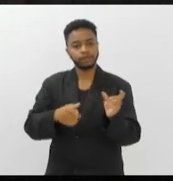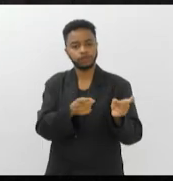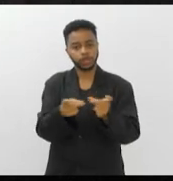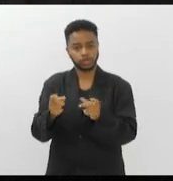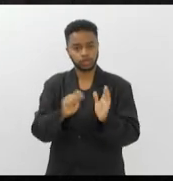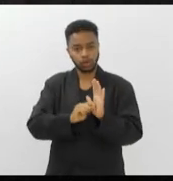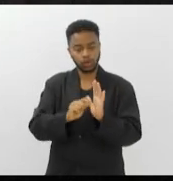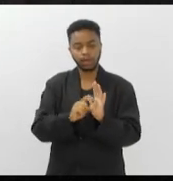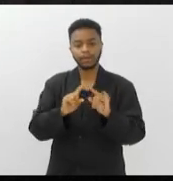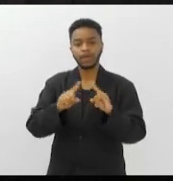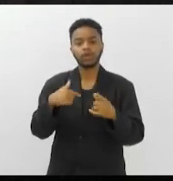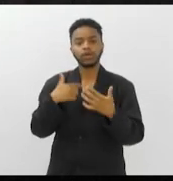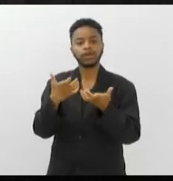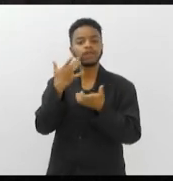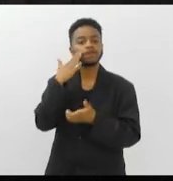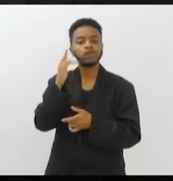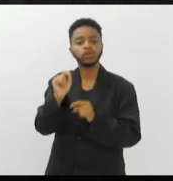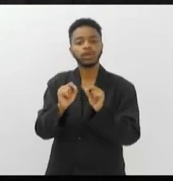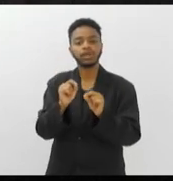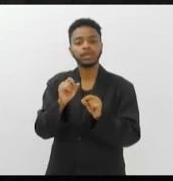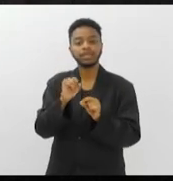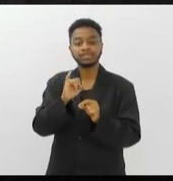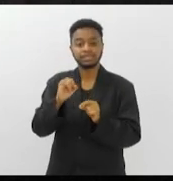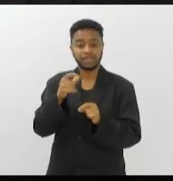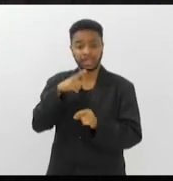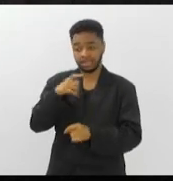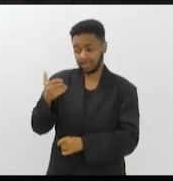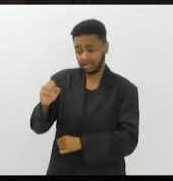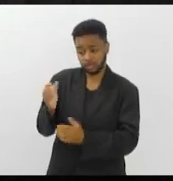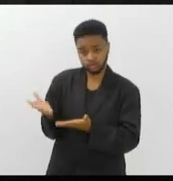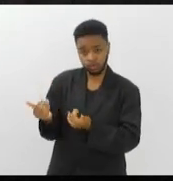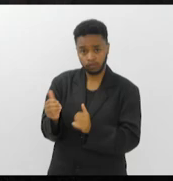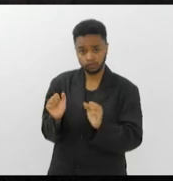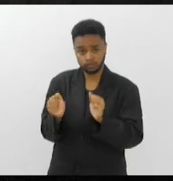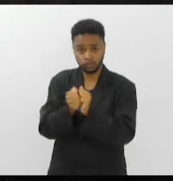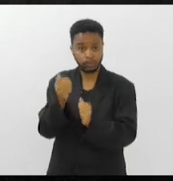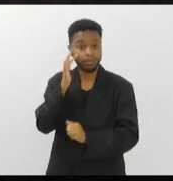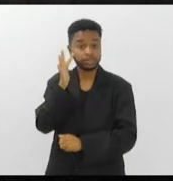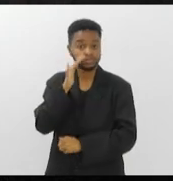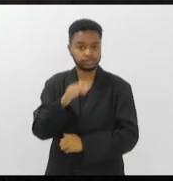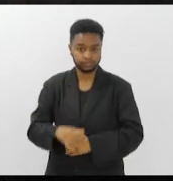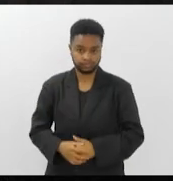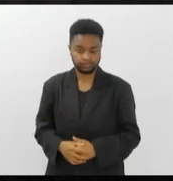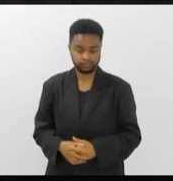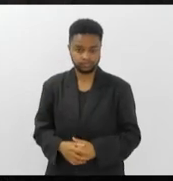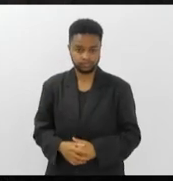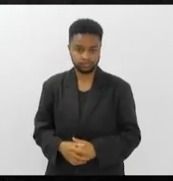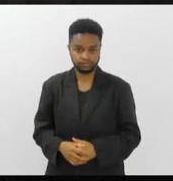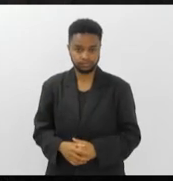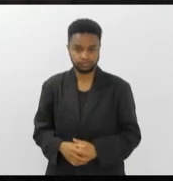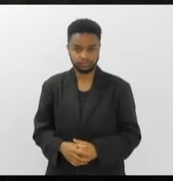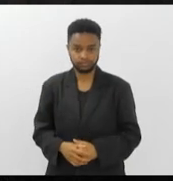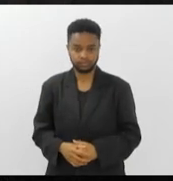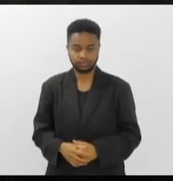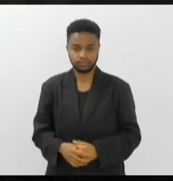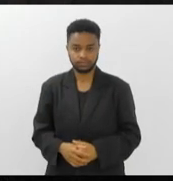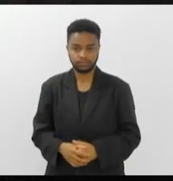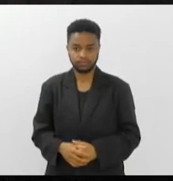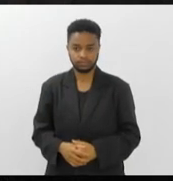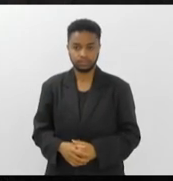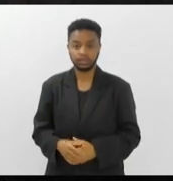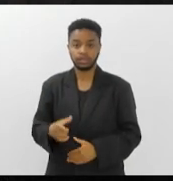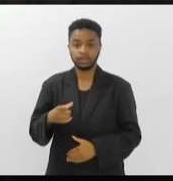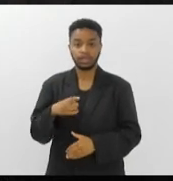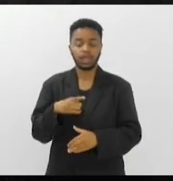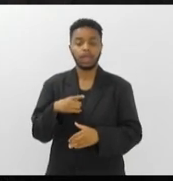pegarem uma quantidade de 10 jovens junto. Imagina só, presidente Val, uma boca de